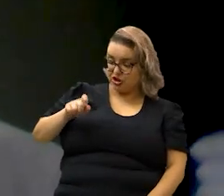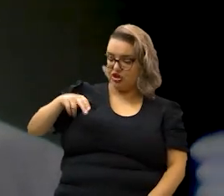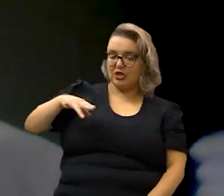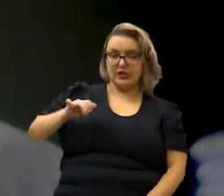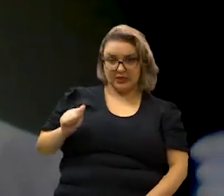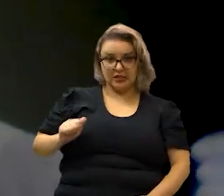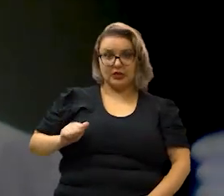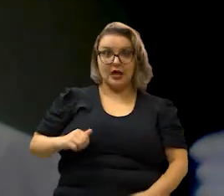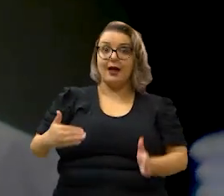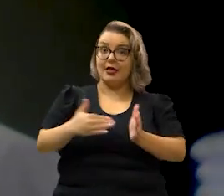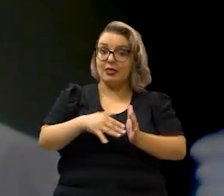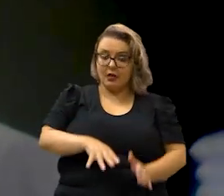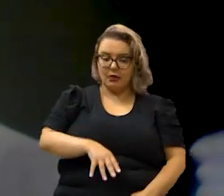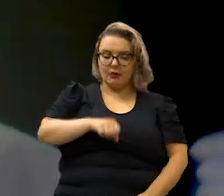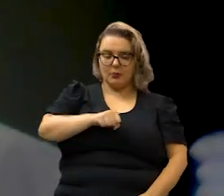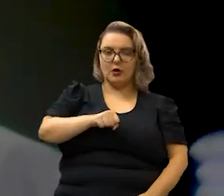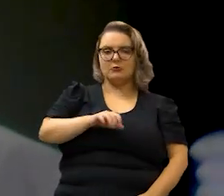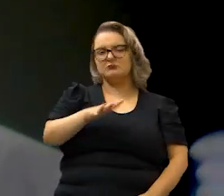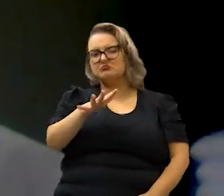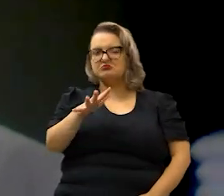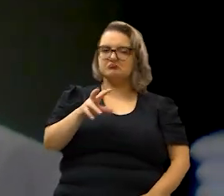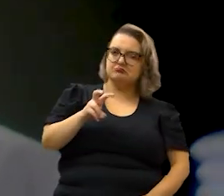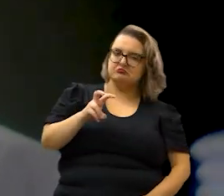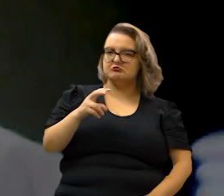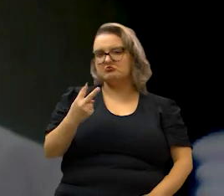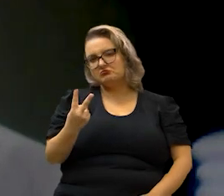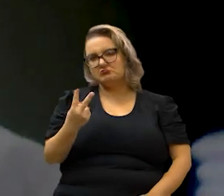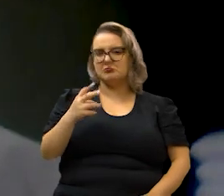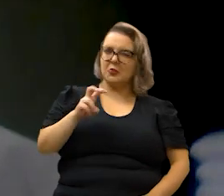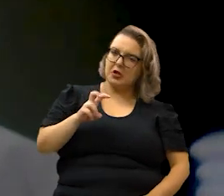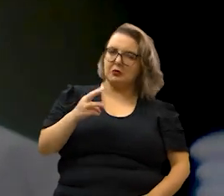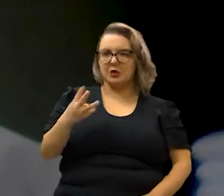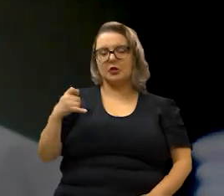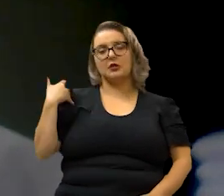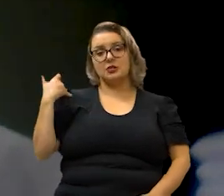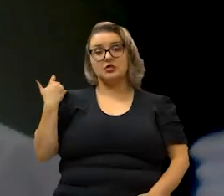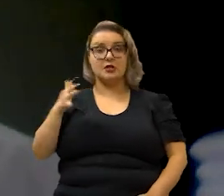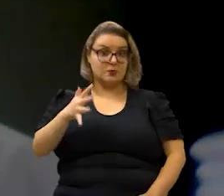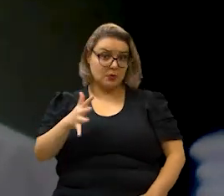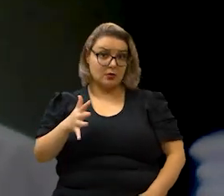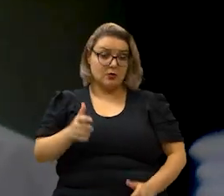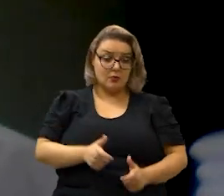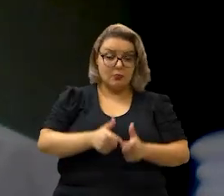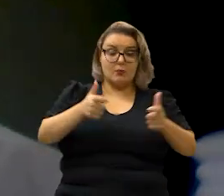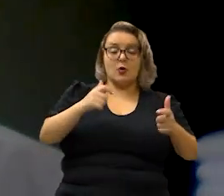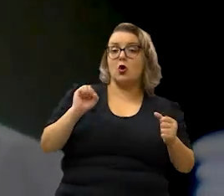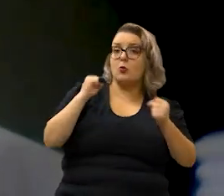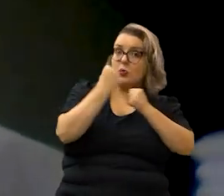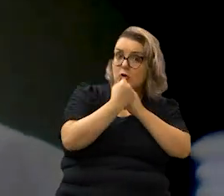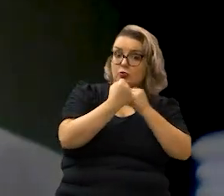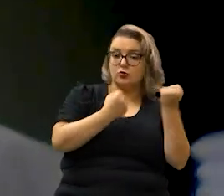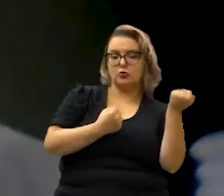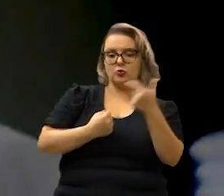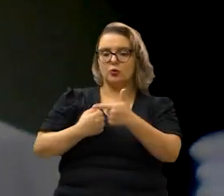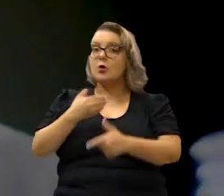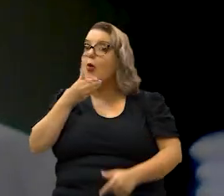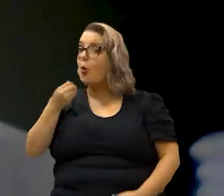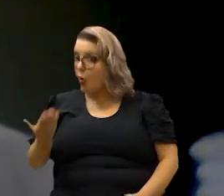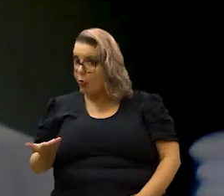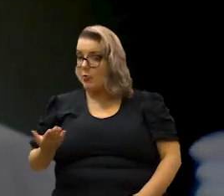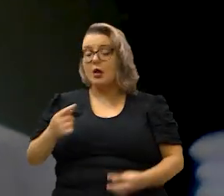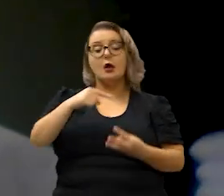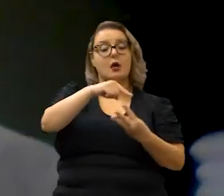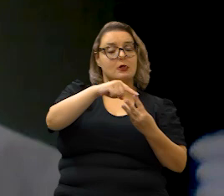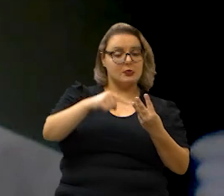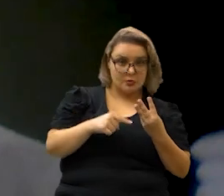a menopausa, que em geral ocorre por volta dos 52, 53 anos, uma maior proteção que o homem.